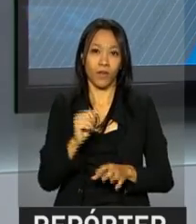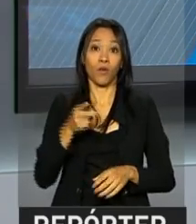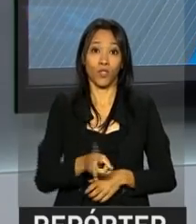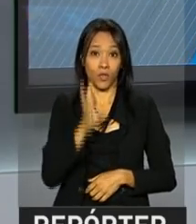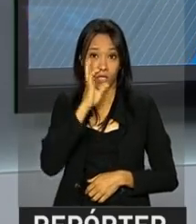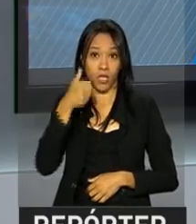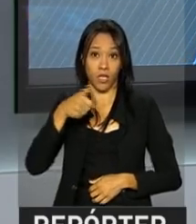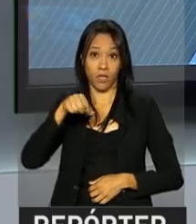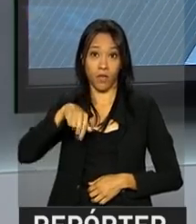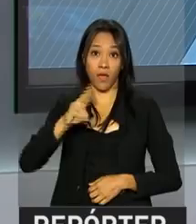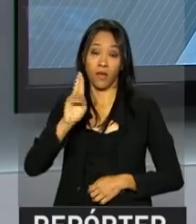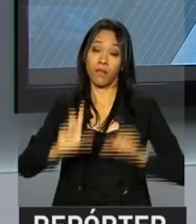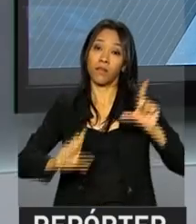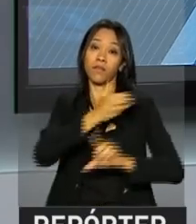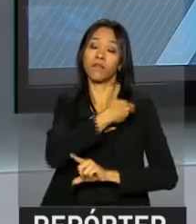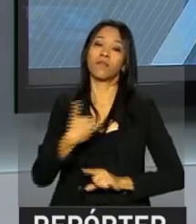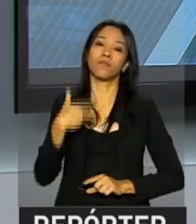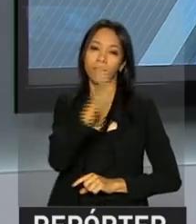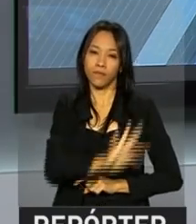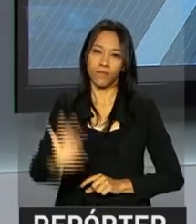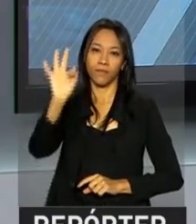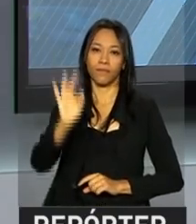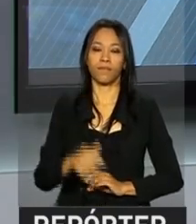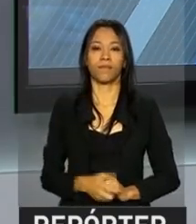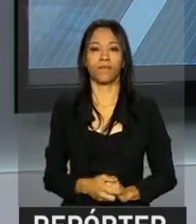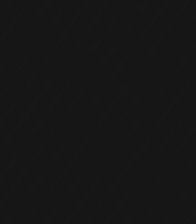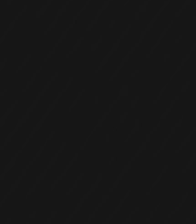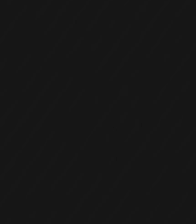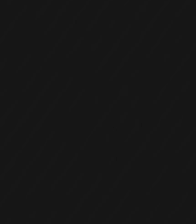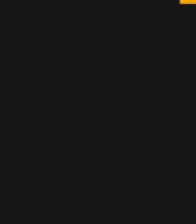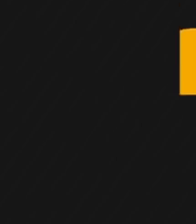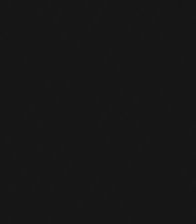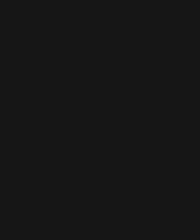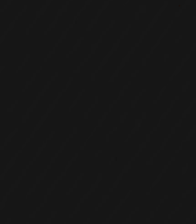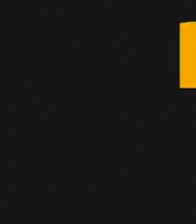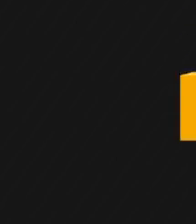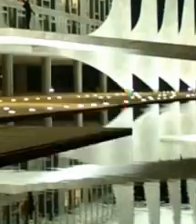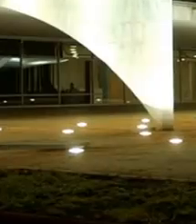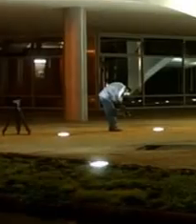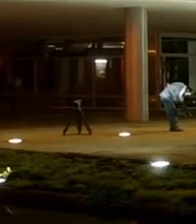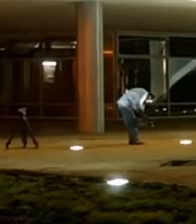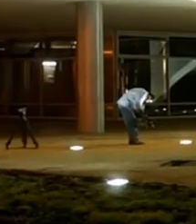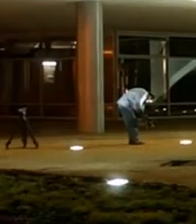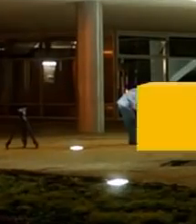com a gente, NBR, a TV do Governo Federal. We'll be right back.